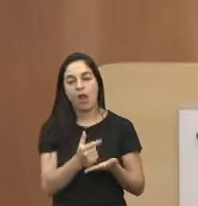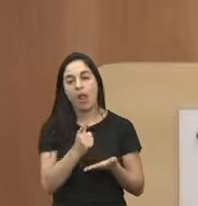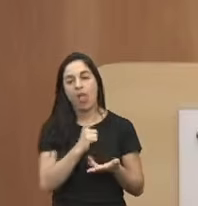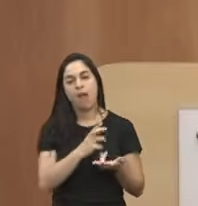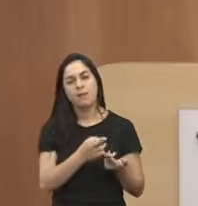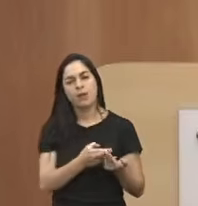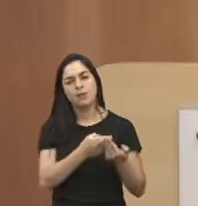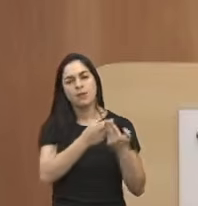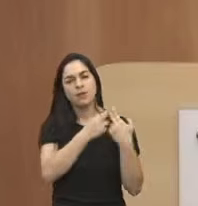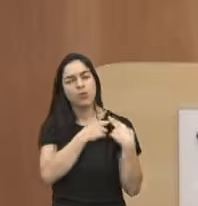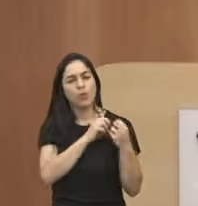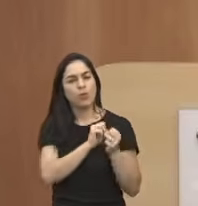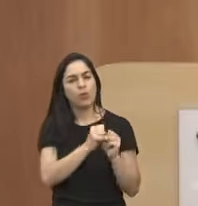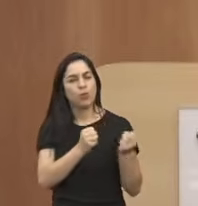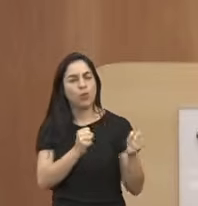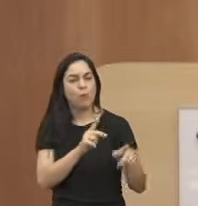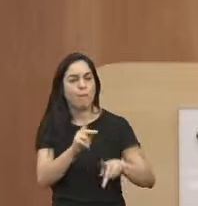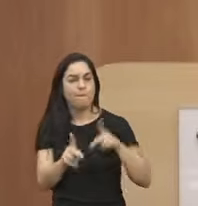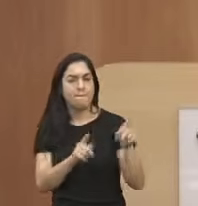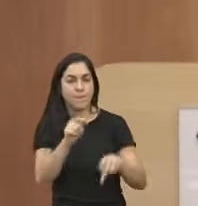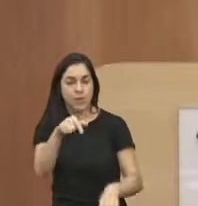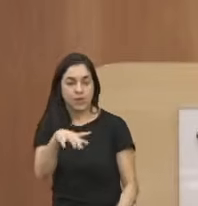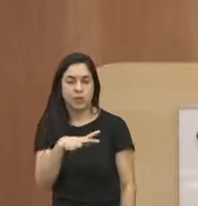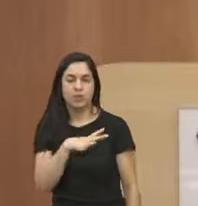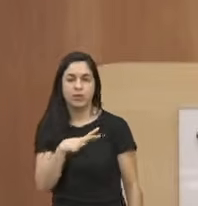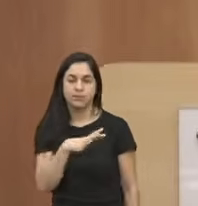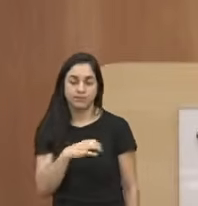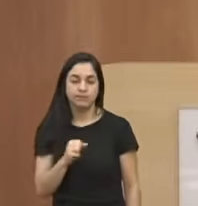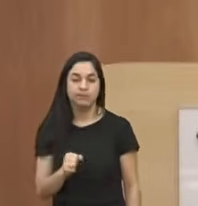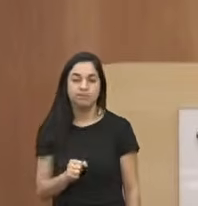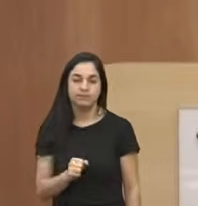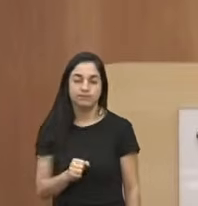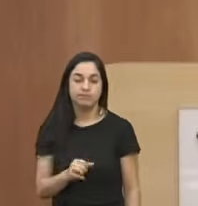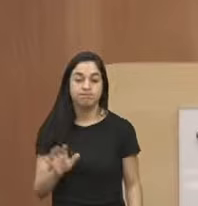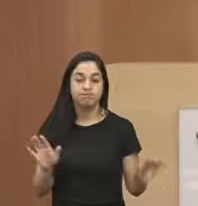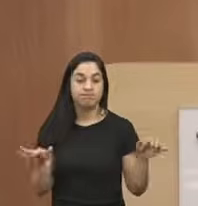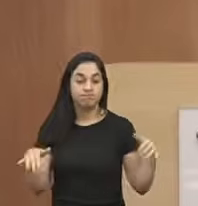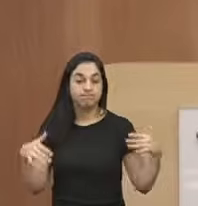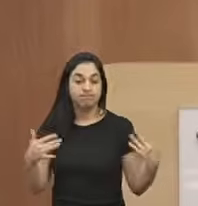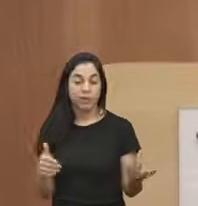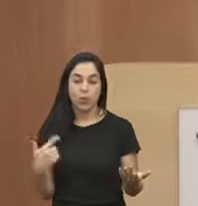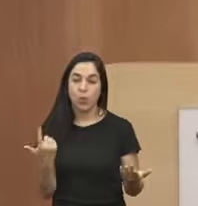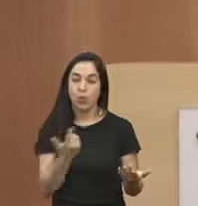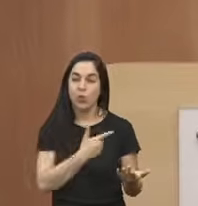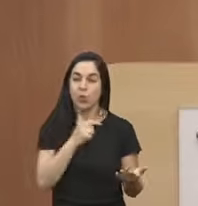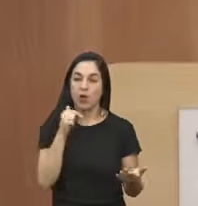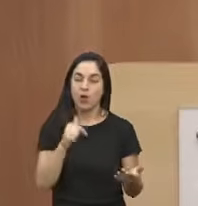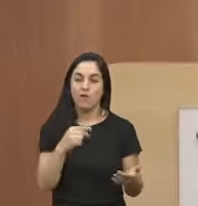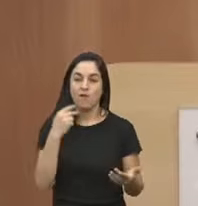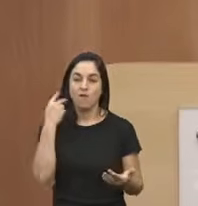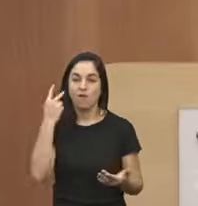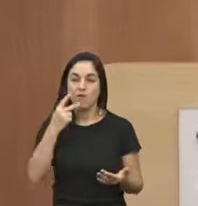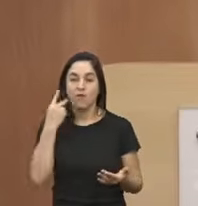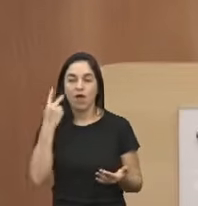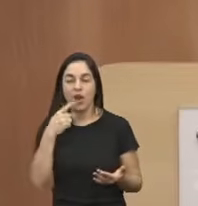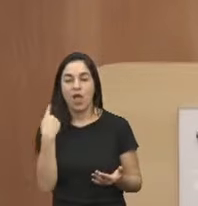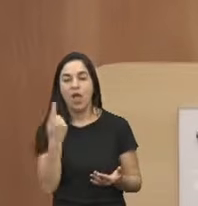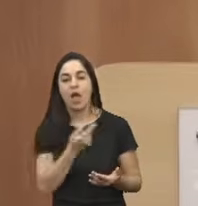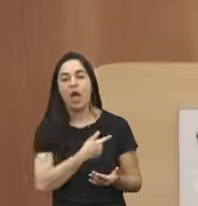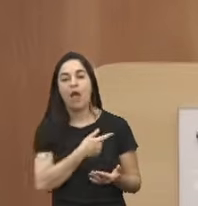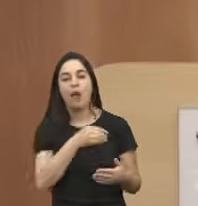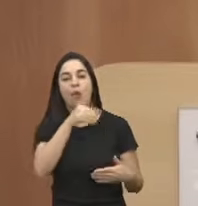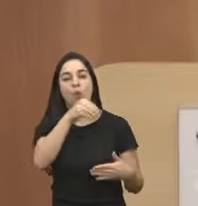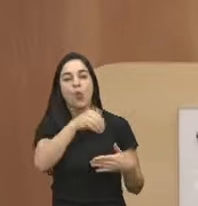muito grande com a população da cidade. Então, nós estamos aqui, vereador, nós estamos para